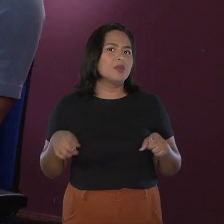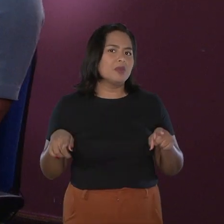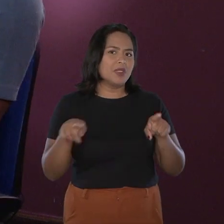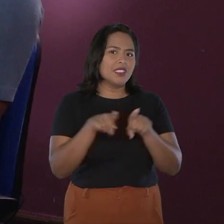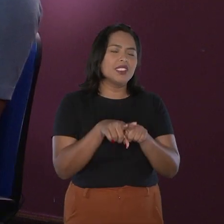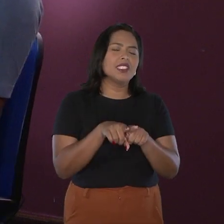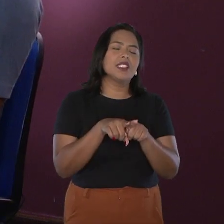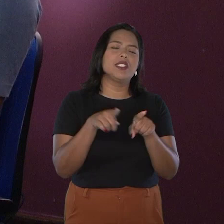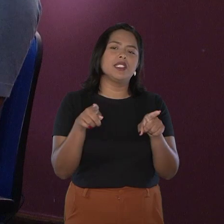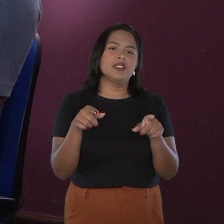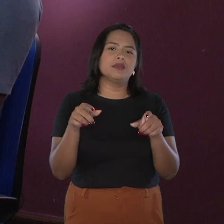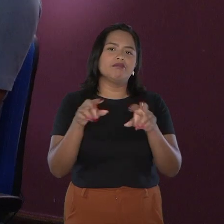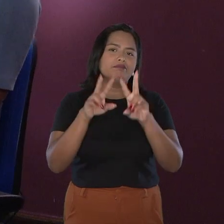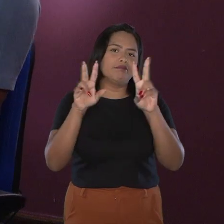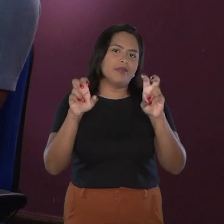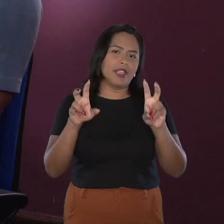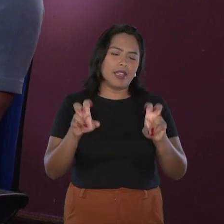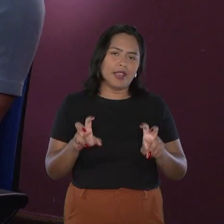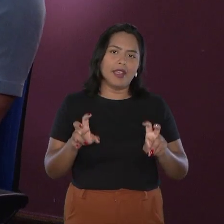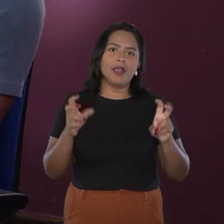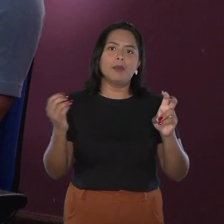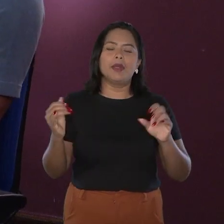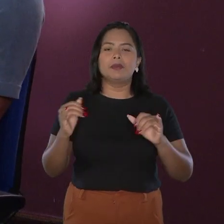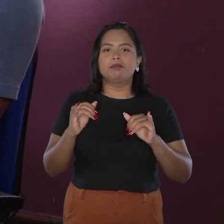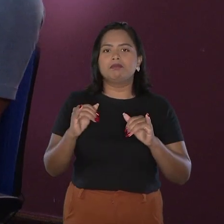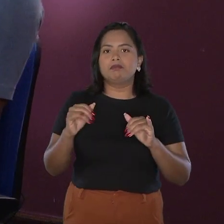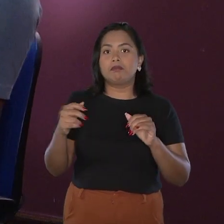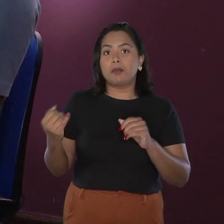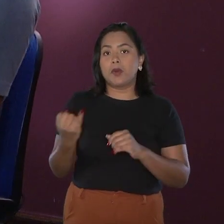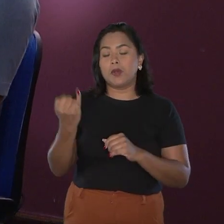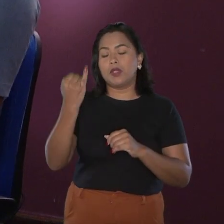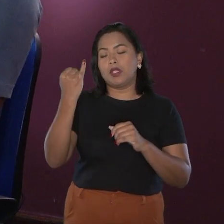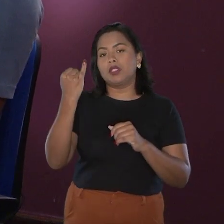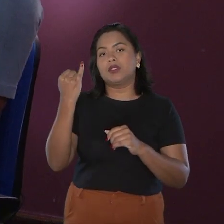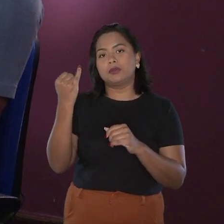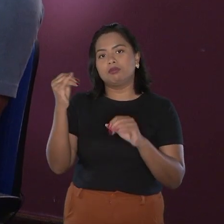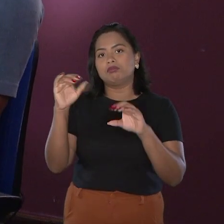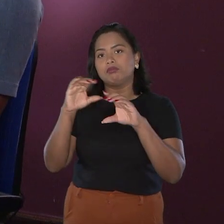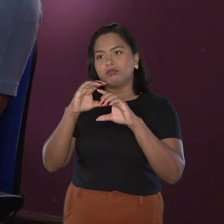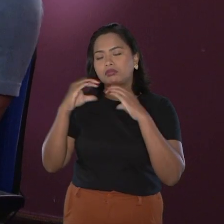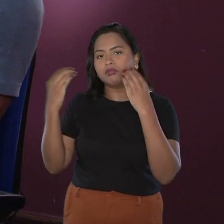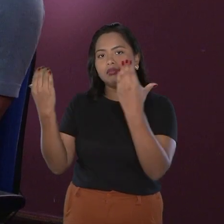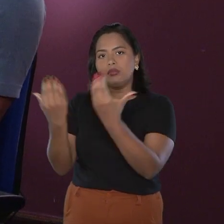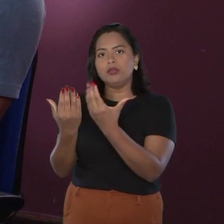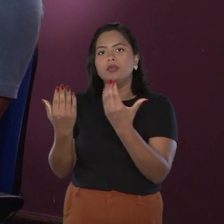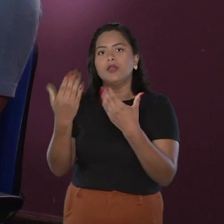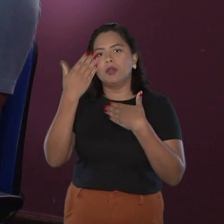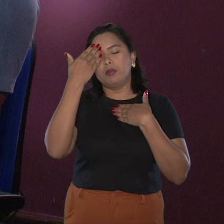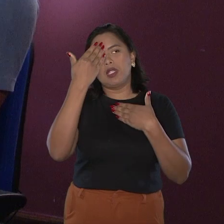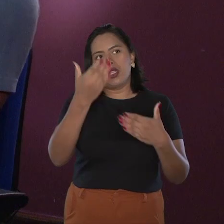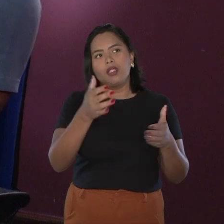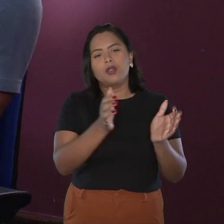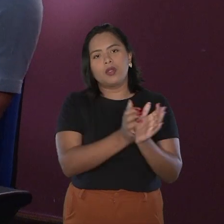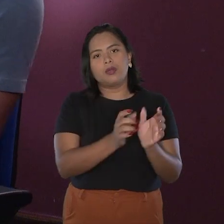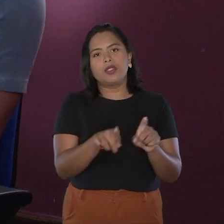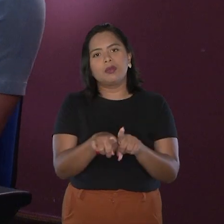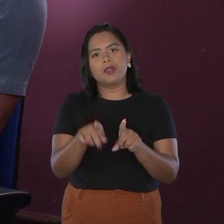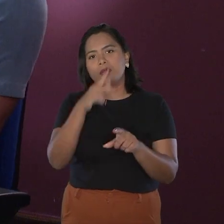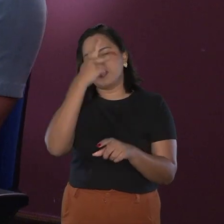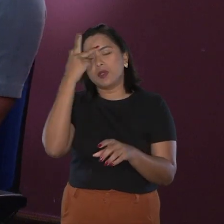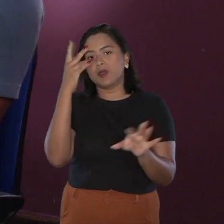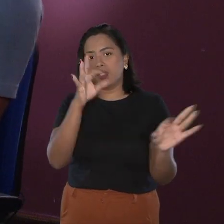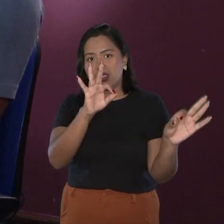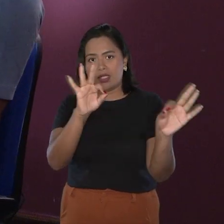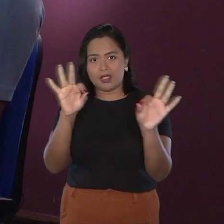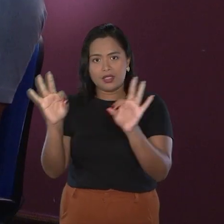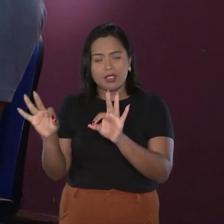e trazendo temas tão relevantes para a comunidade agradeço vocês a equipe toda pelo excelente trabalho e audiência e quem